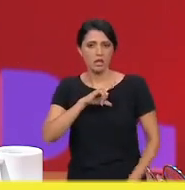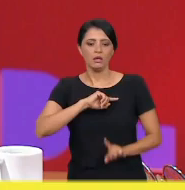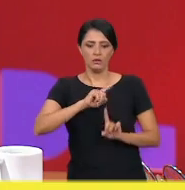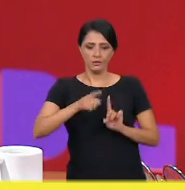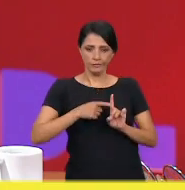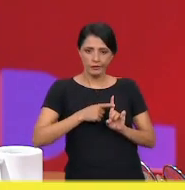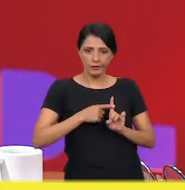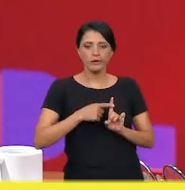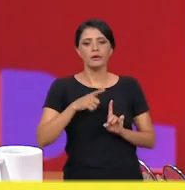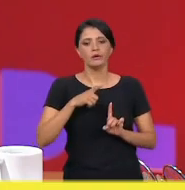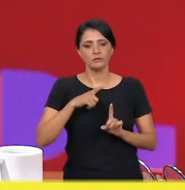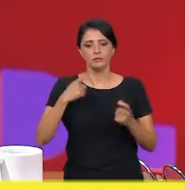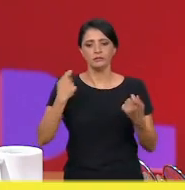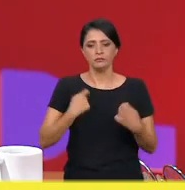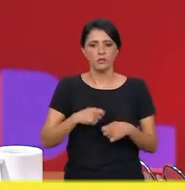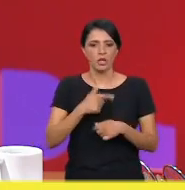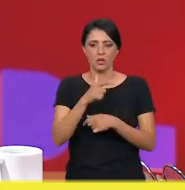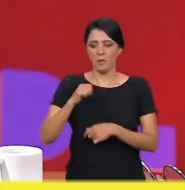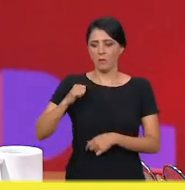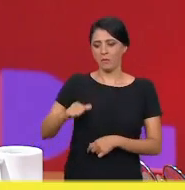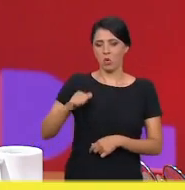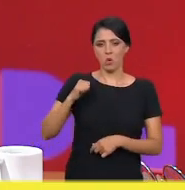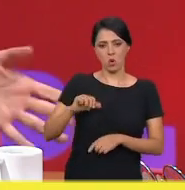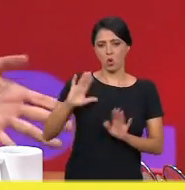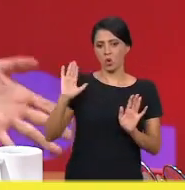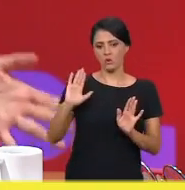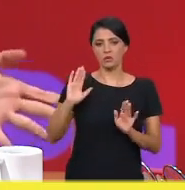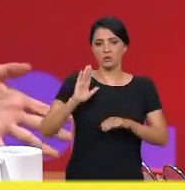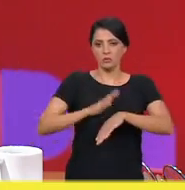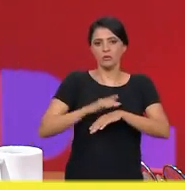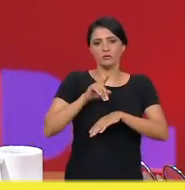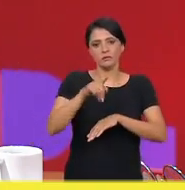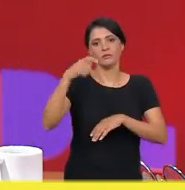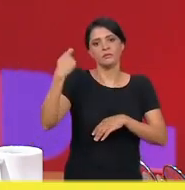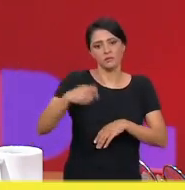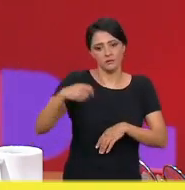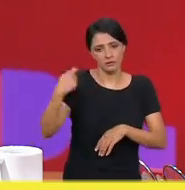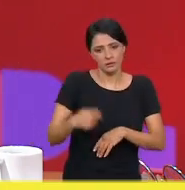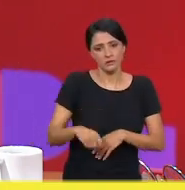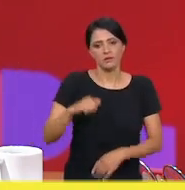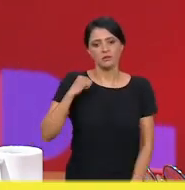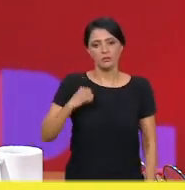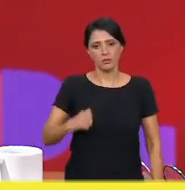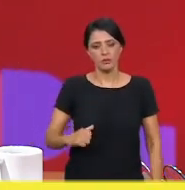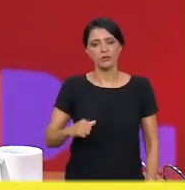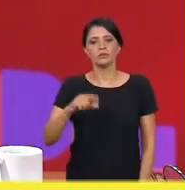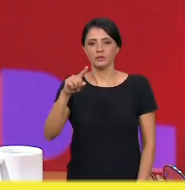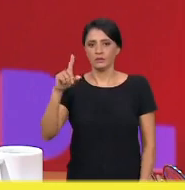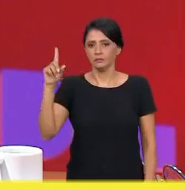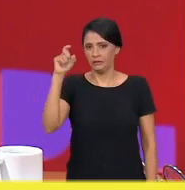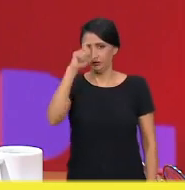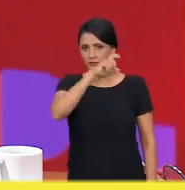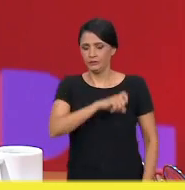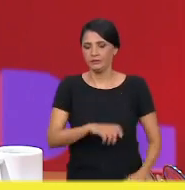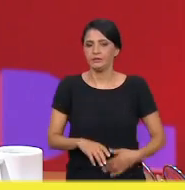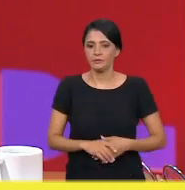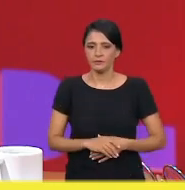filho, engravidasse, você ficaria sem a bolsa no momento que você mais precisa da bolsa. Então era bem